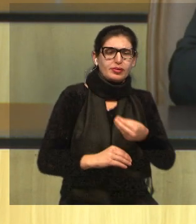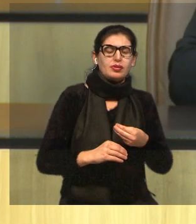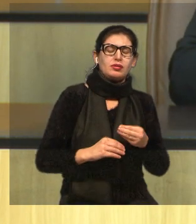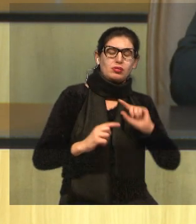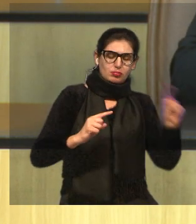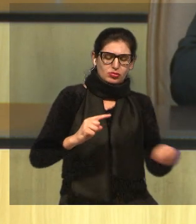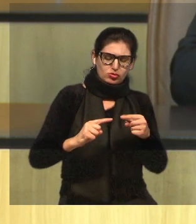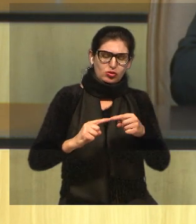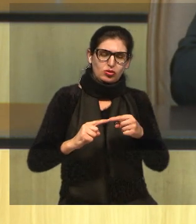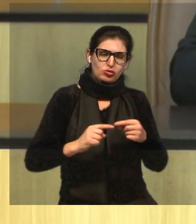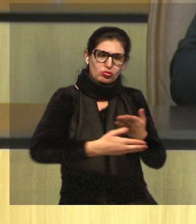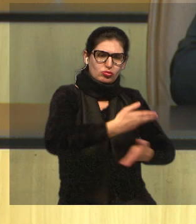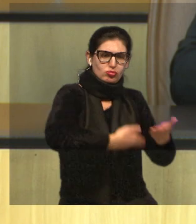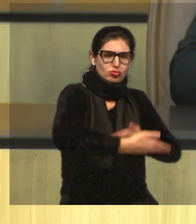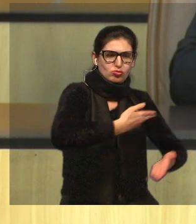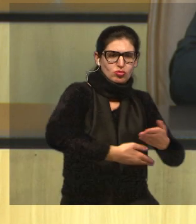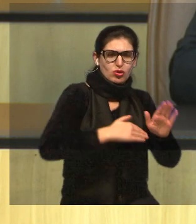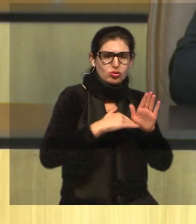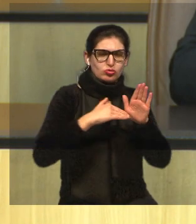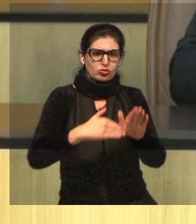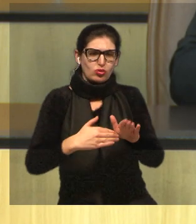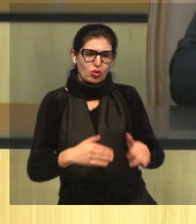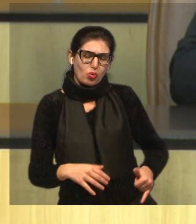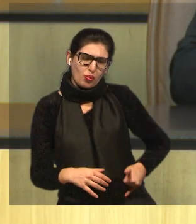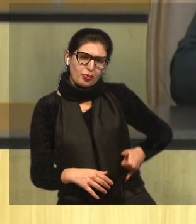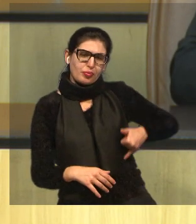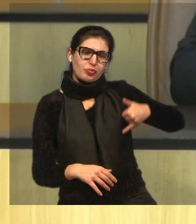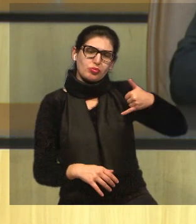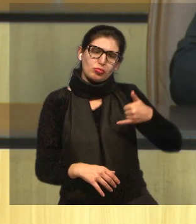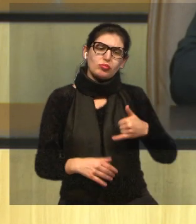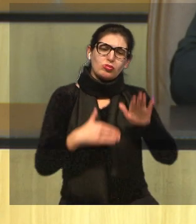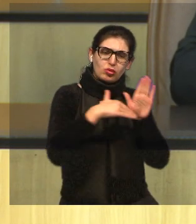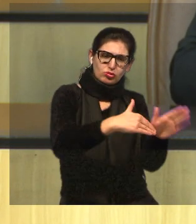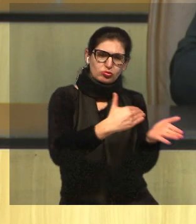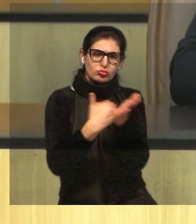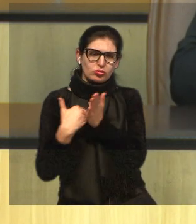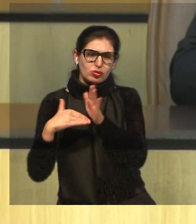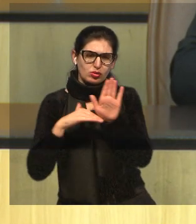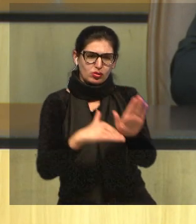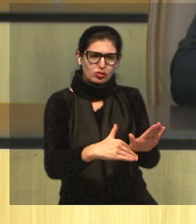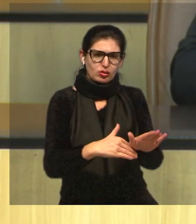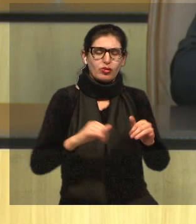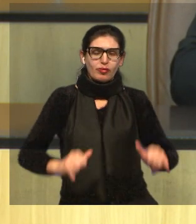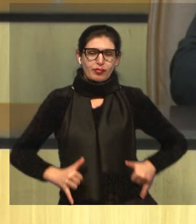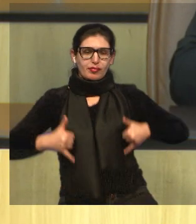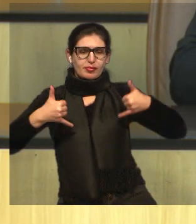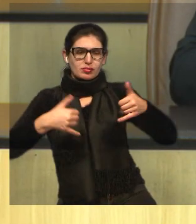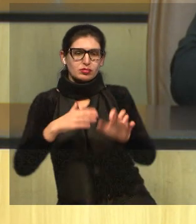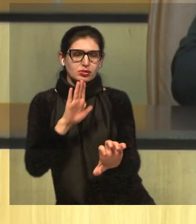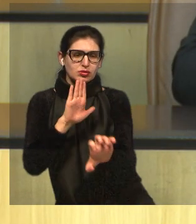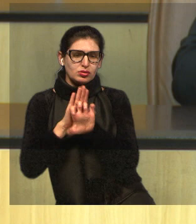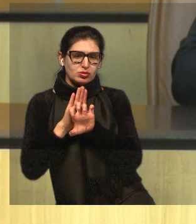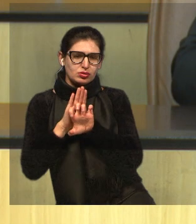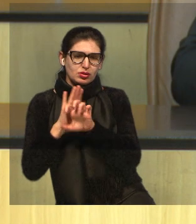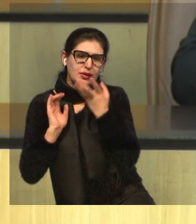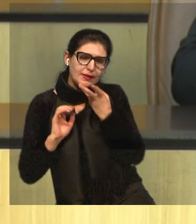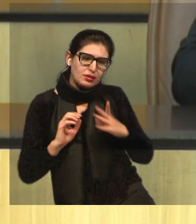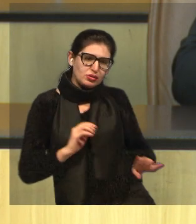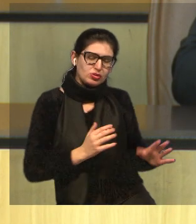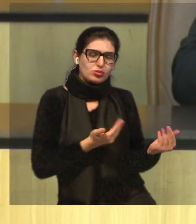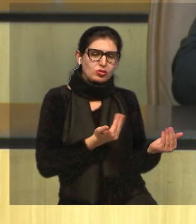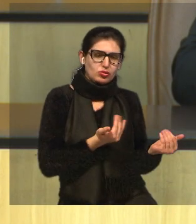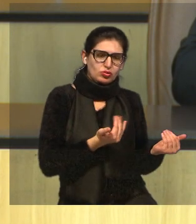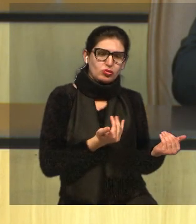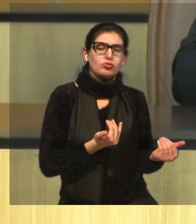de falar que nós fizemos muitas coisas. Então, comemorar o Estatuto da Criança e Adolescente pelas conquistas e